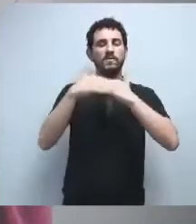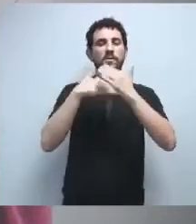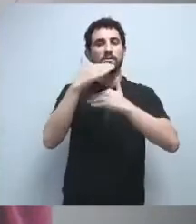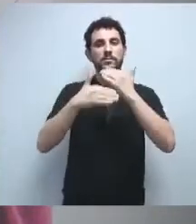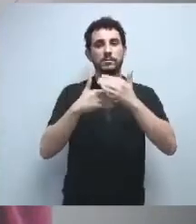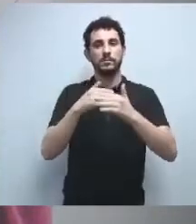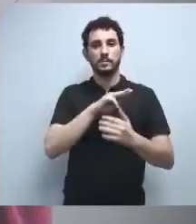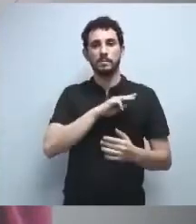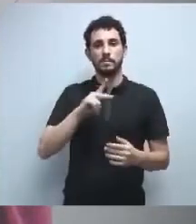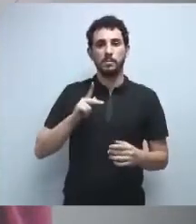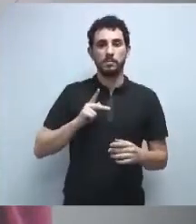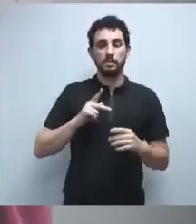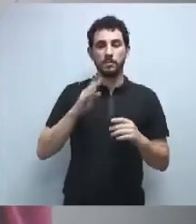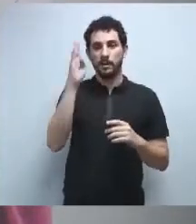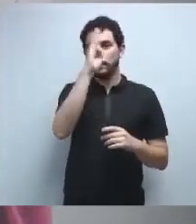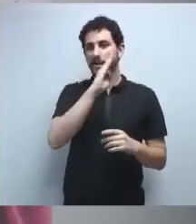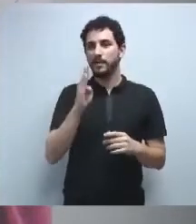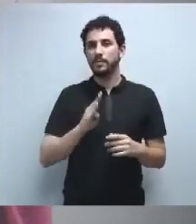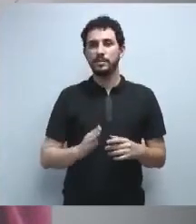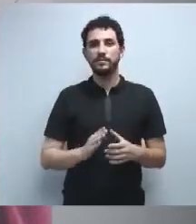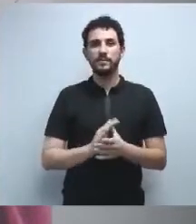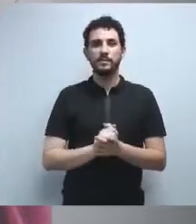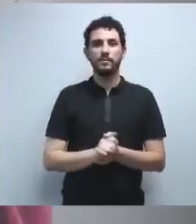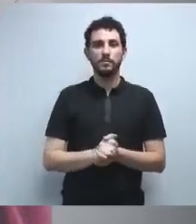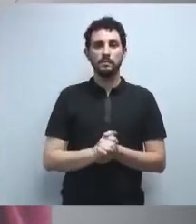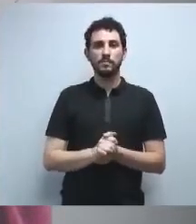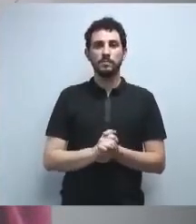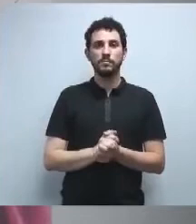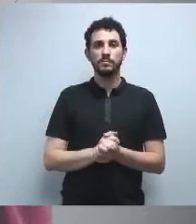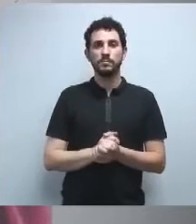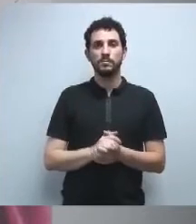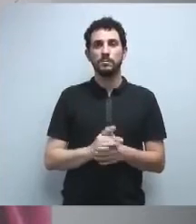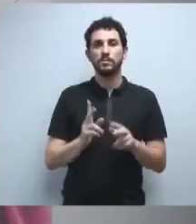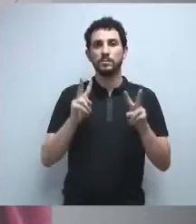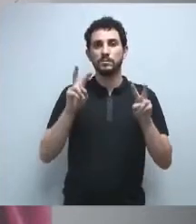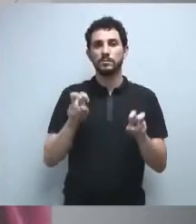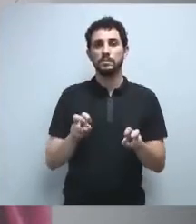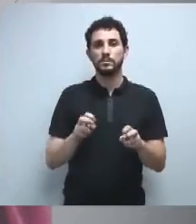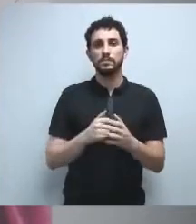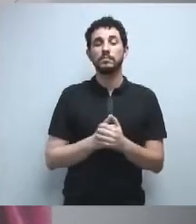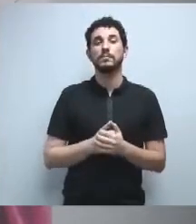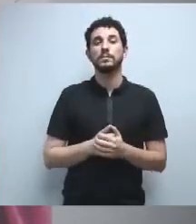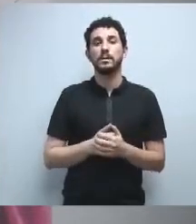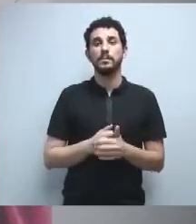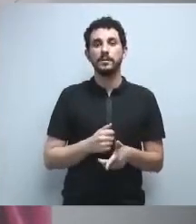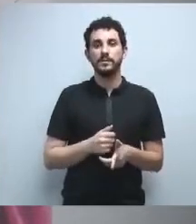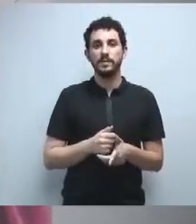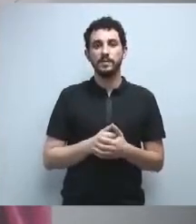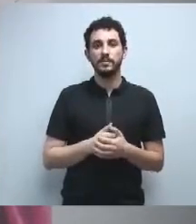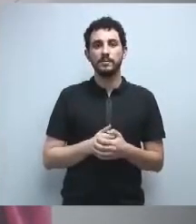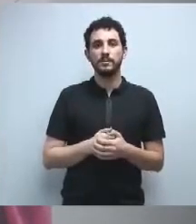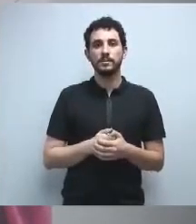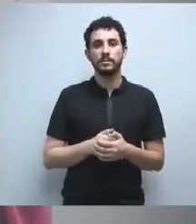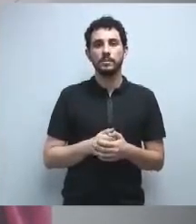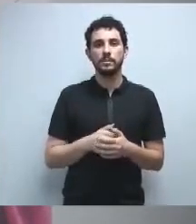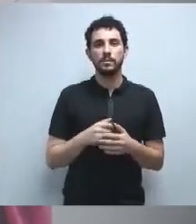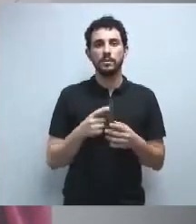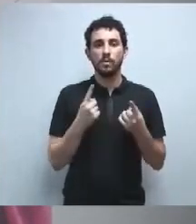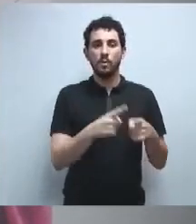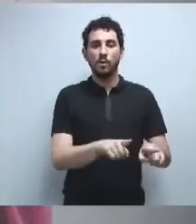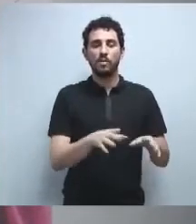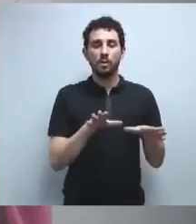ministério público brasileiro a respeito do condor da contra a classe política